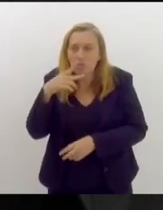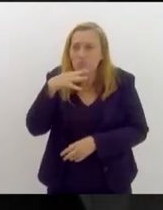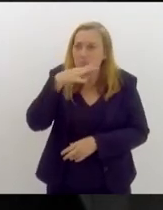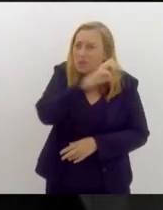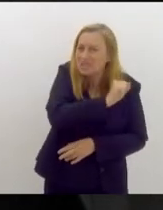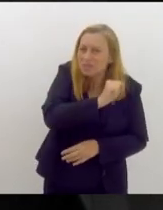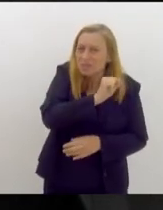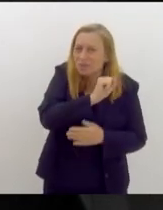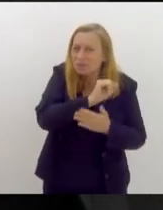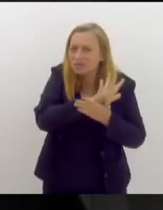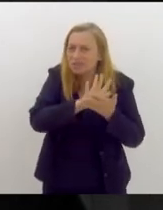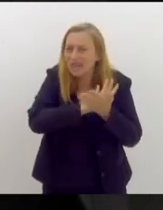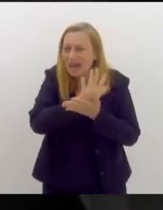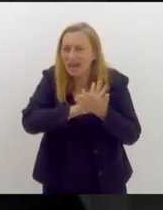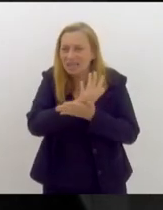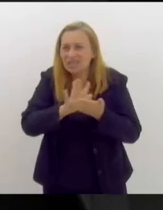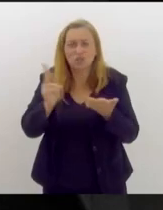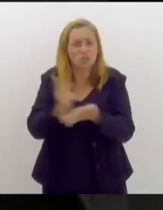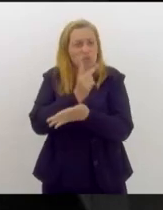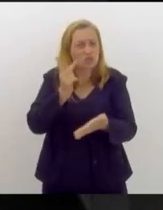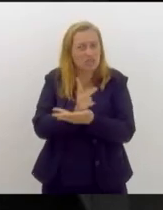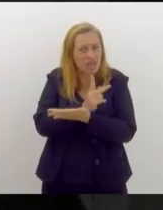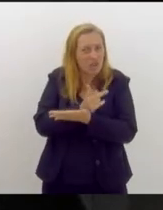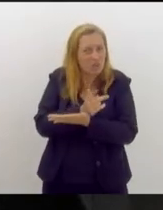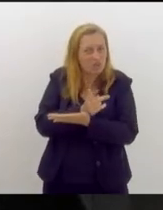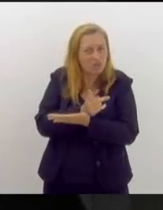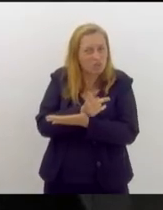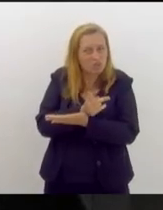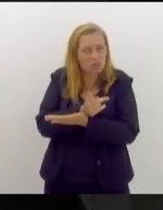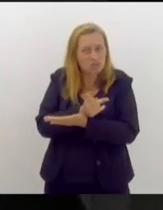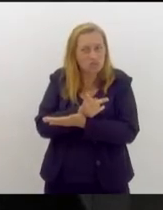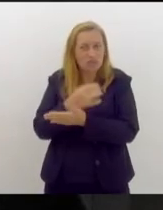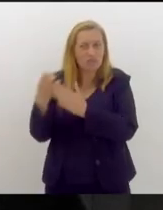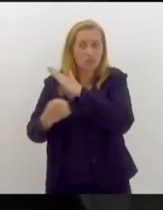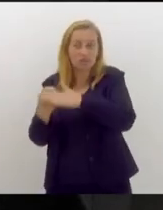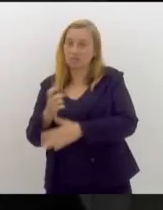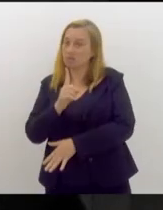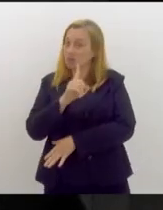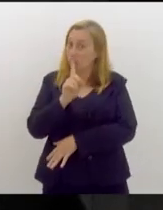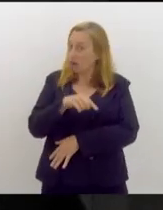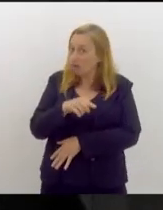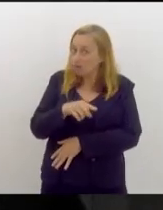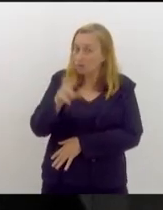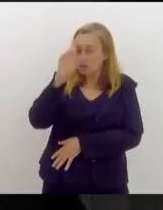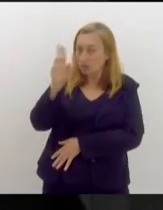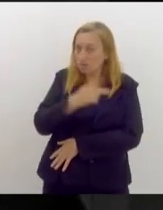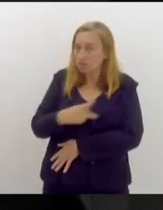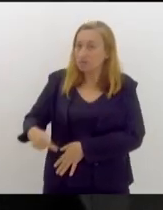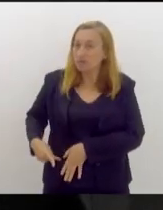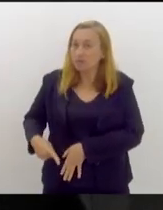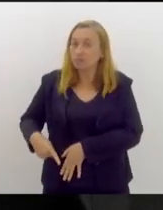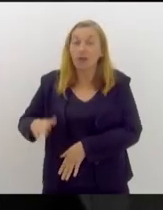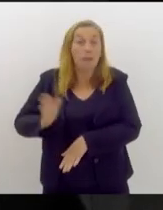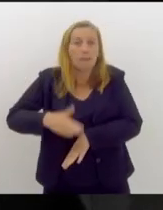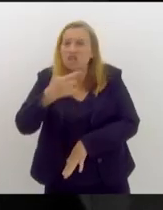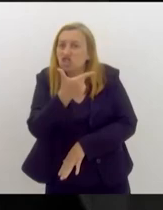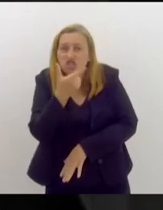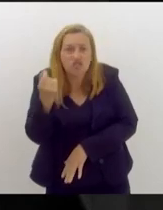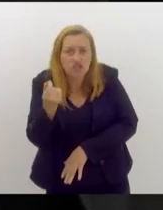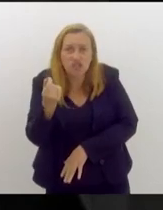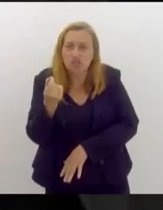estão maior que os créditos e não é pouca coisa Não senhora presidente em mais de